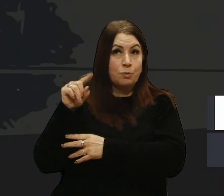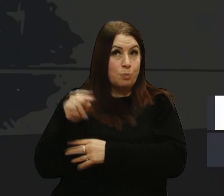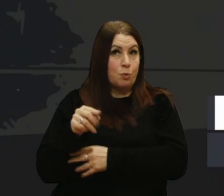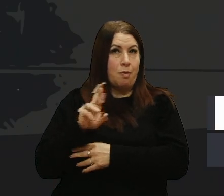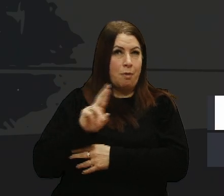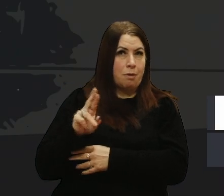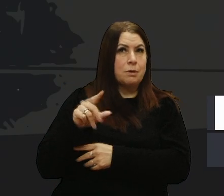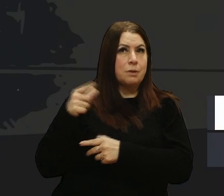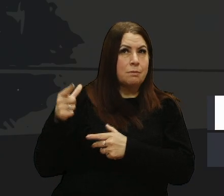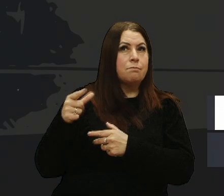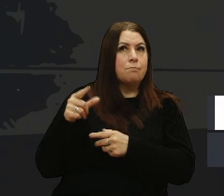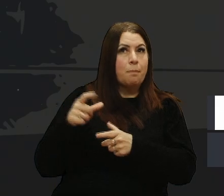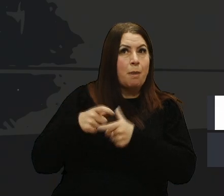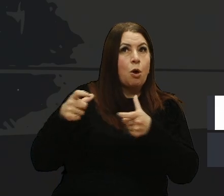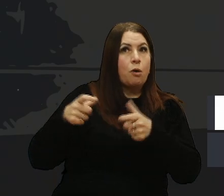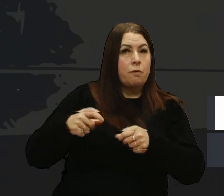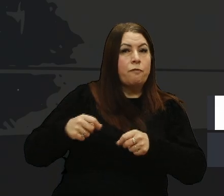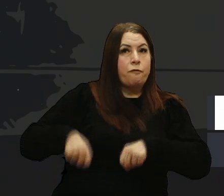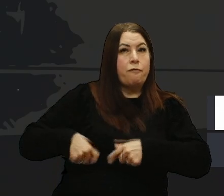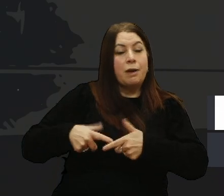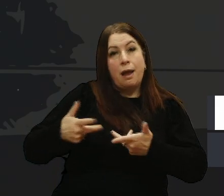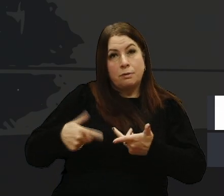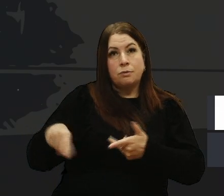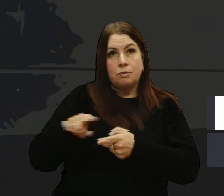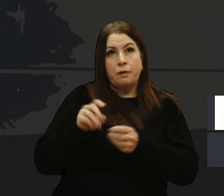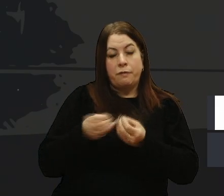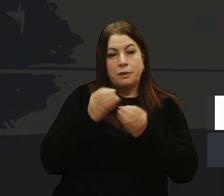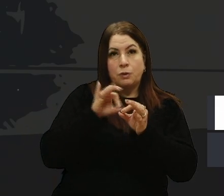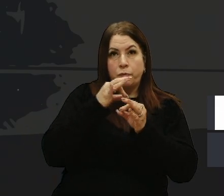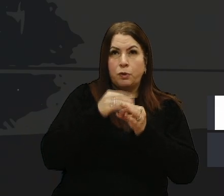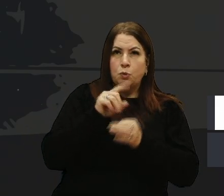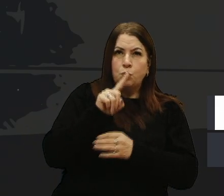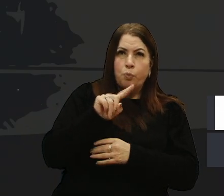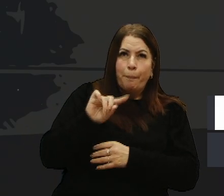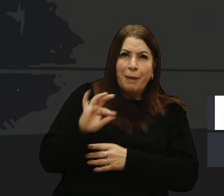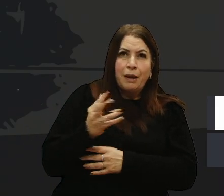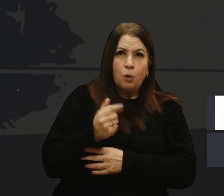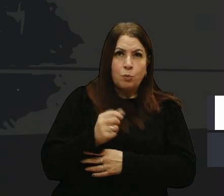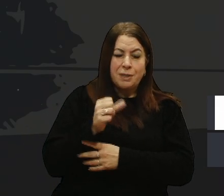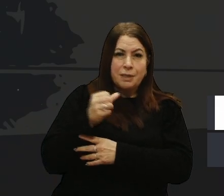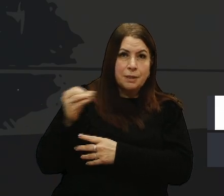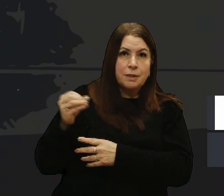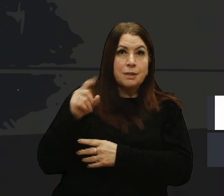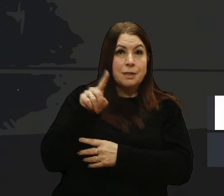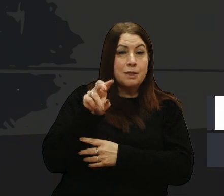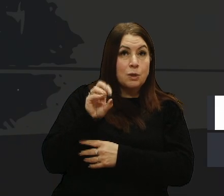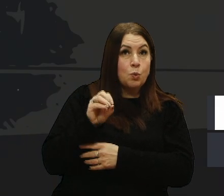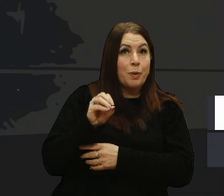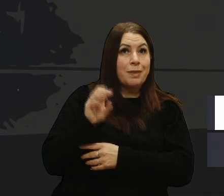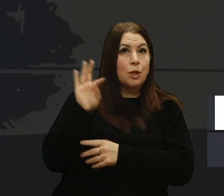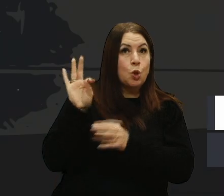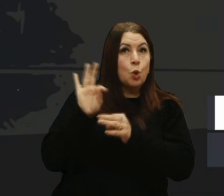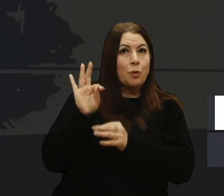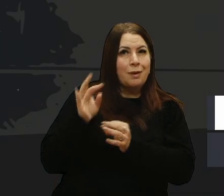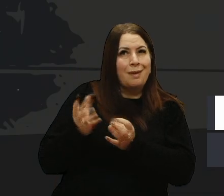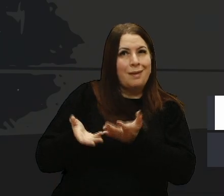das grandes rúbricas da Festa da Uva, tá? O pessoal, R$1.600.000, sim, são 150 toneladas, e eu